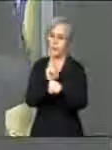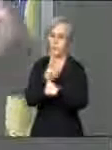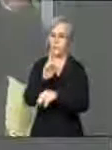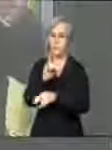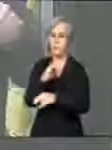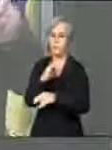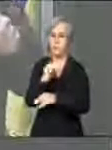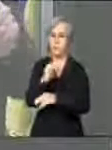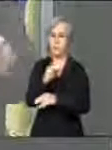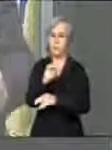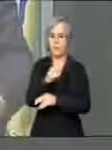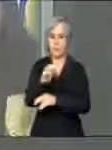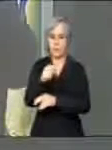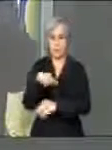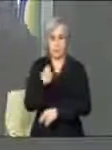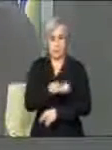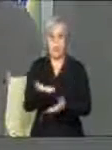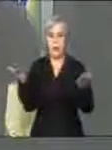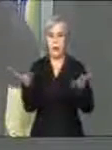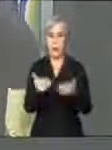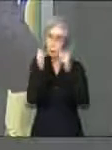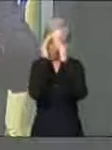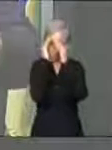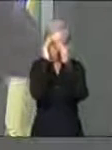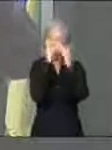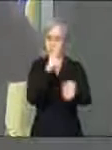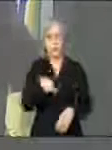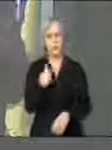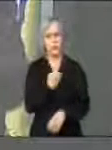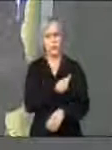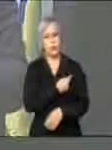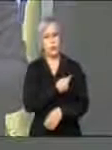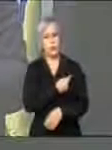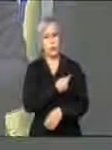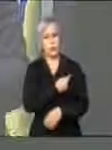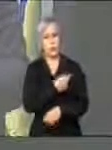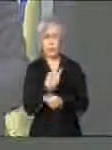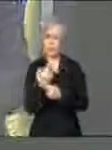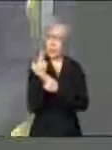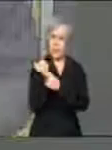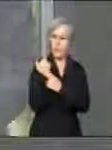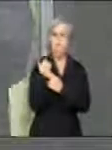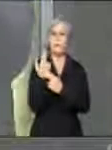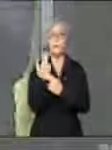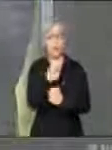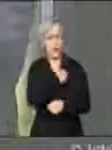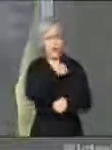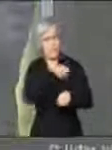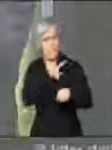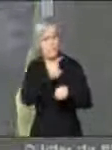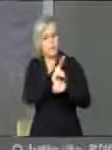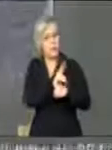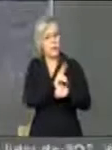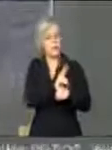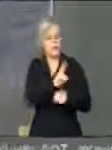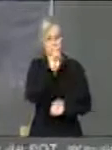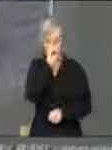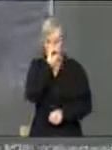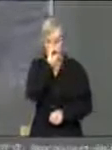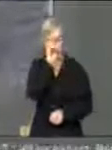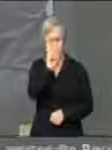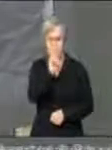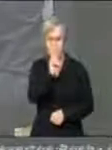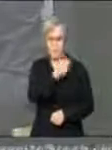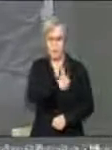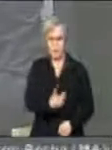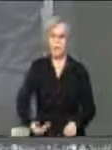democracia, estamos aqui cumprindo dos nossos principais deveres: fiscalizar o chefe de Estado e governo